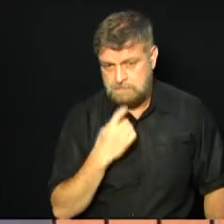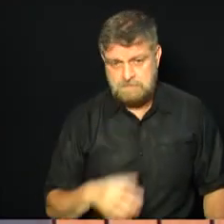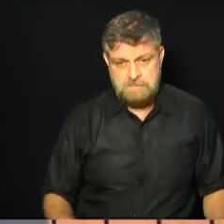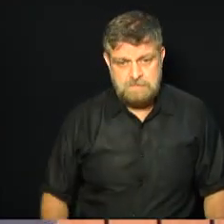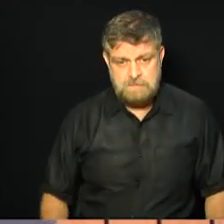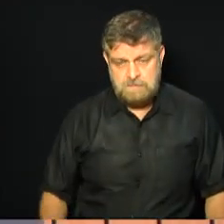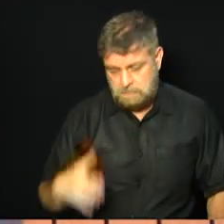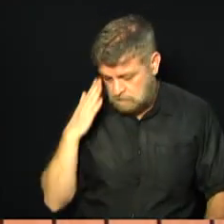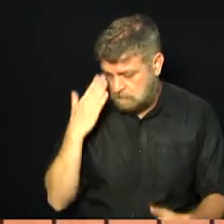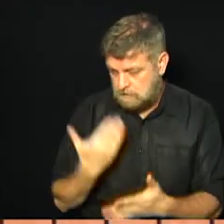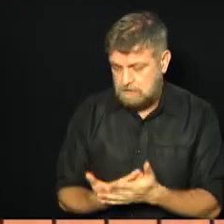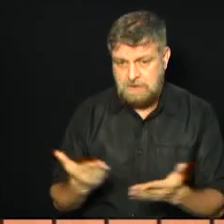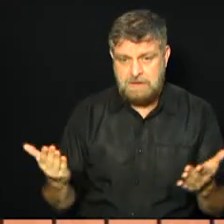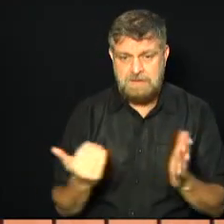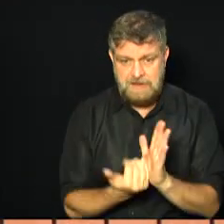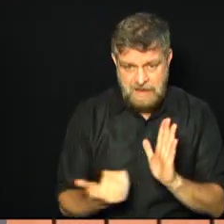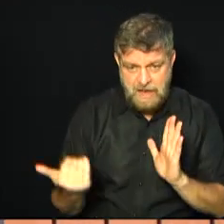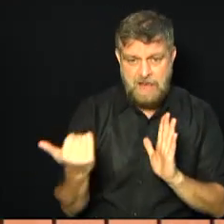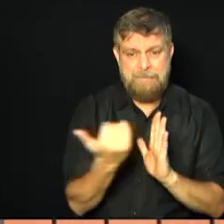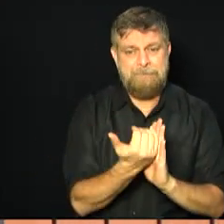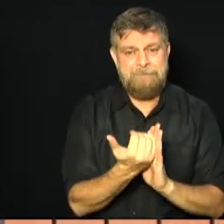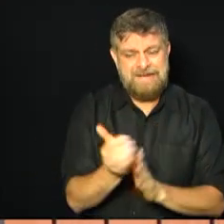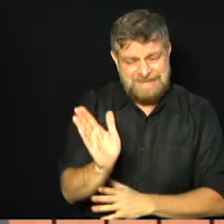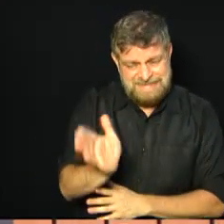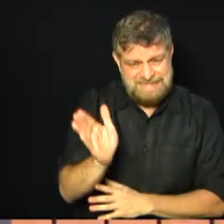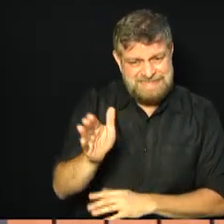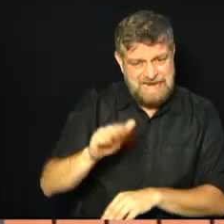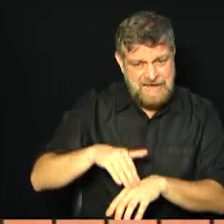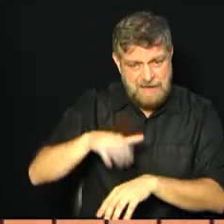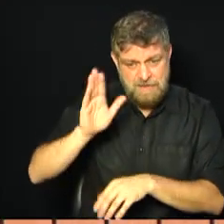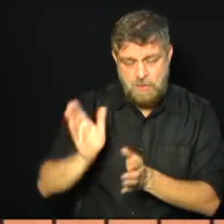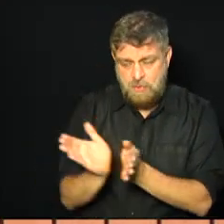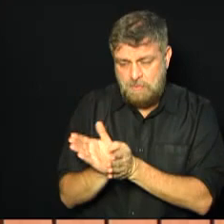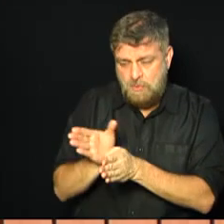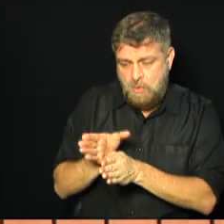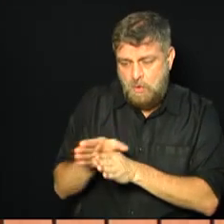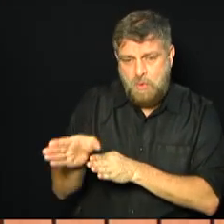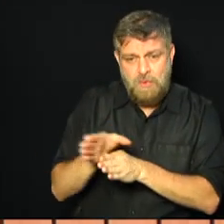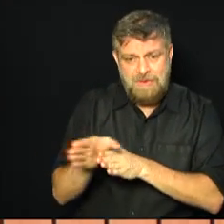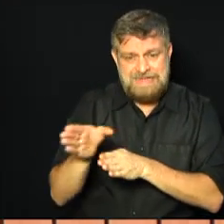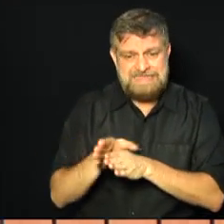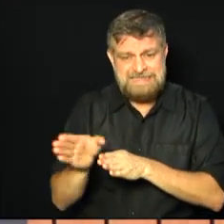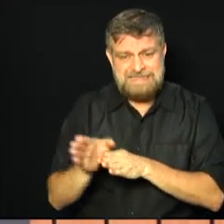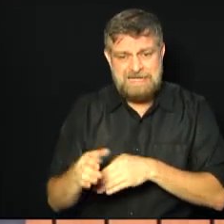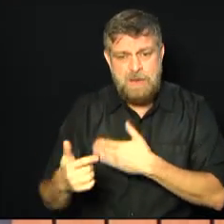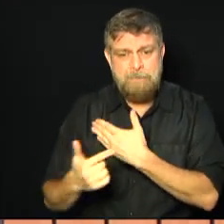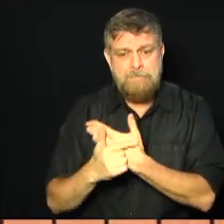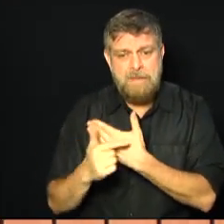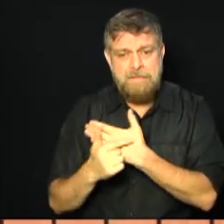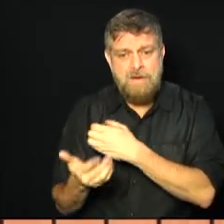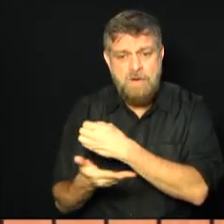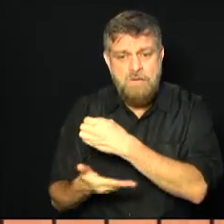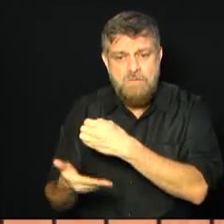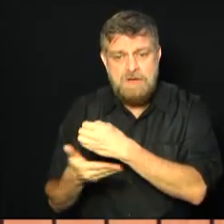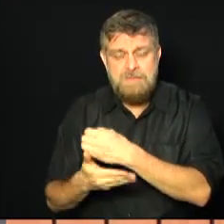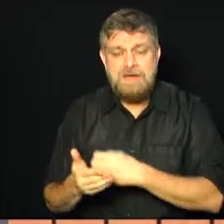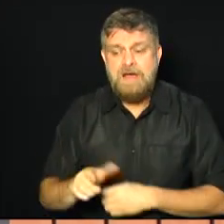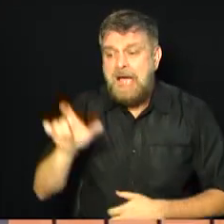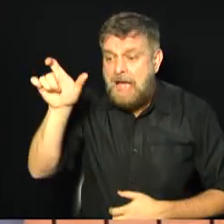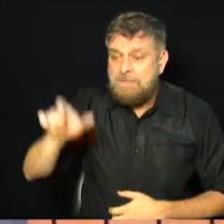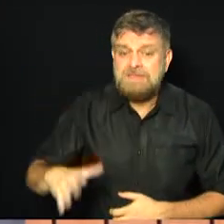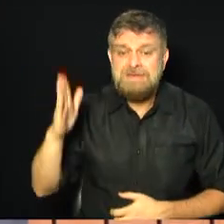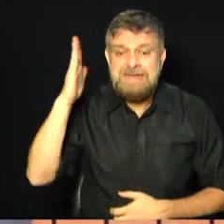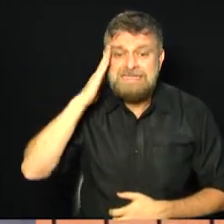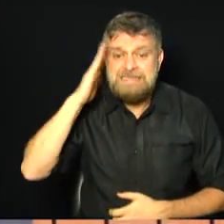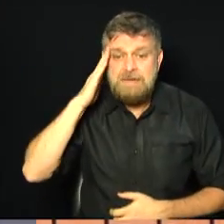eu acredito que já cresceu. Então um conselho faz um papel fundamental para que a pessoa tenha onde procurar. Problema